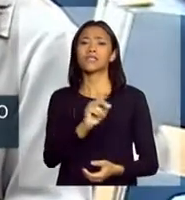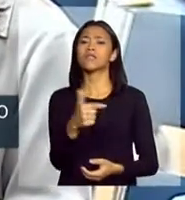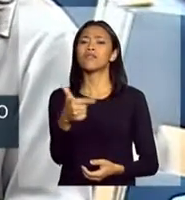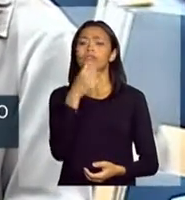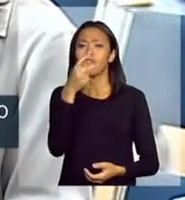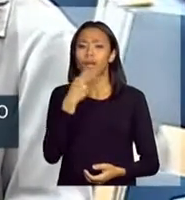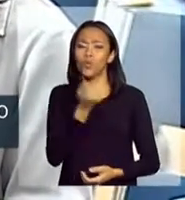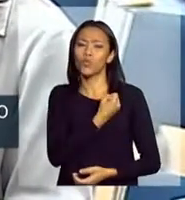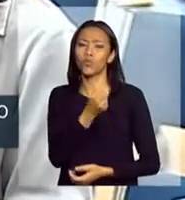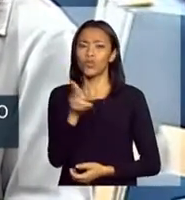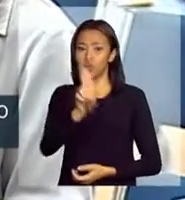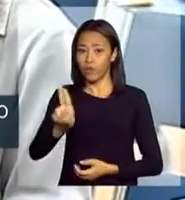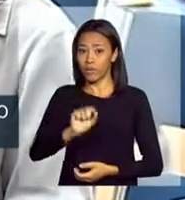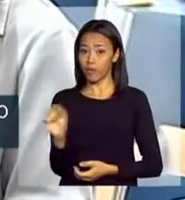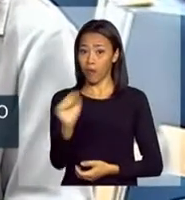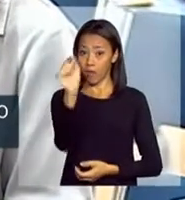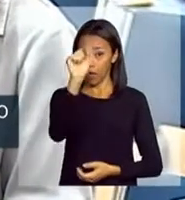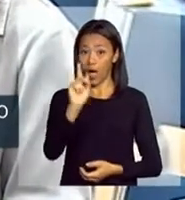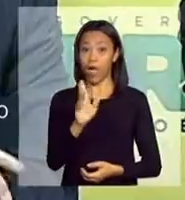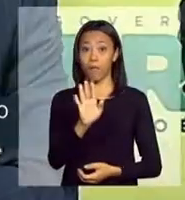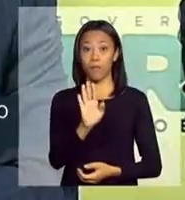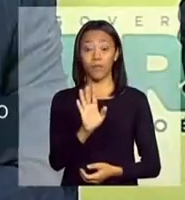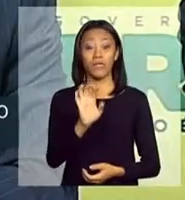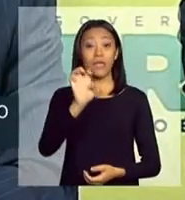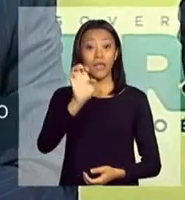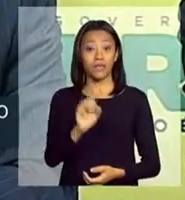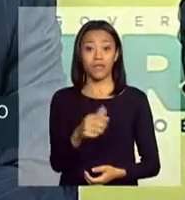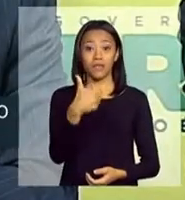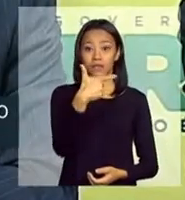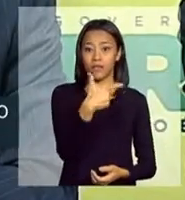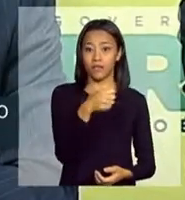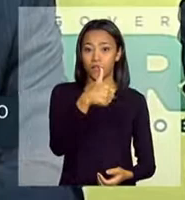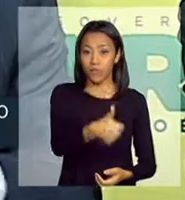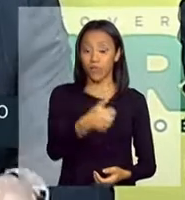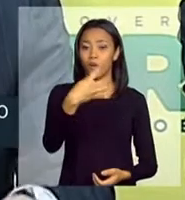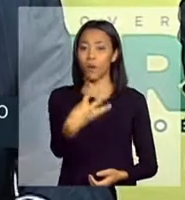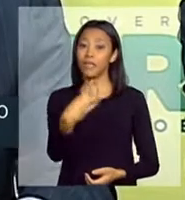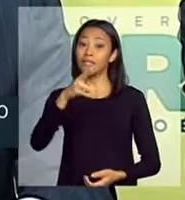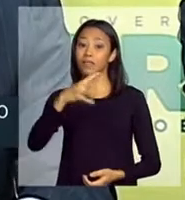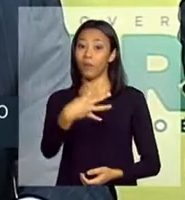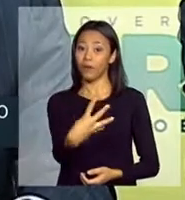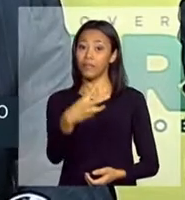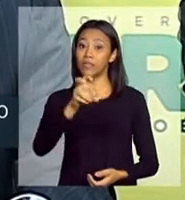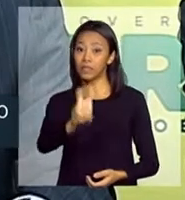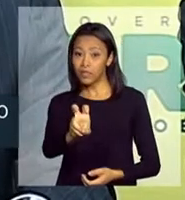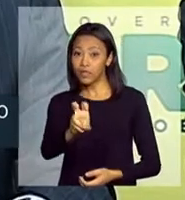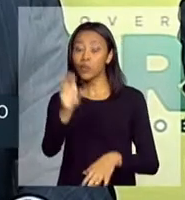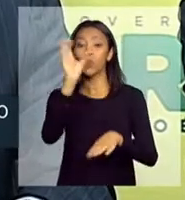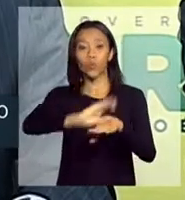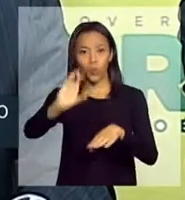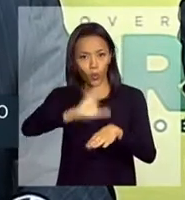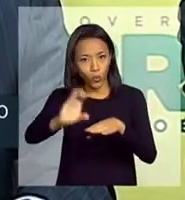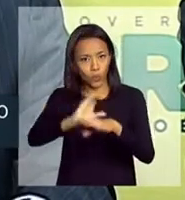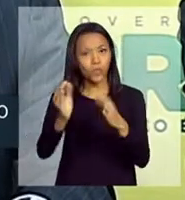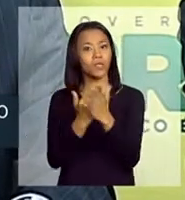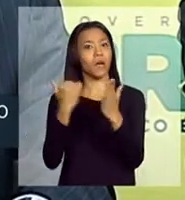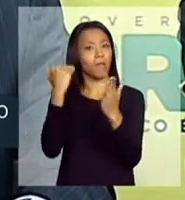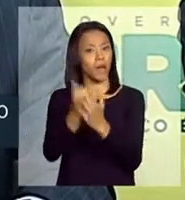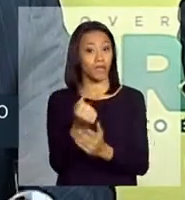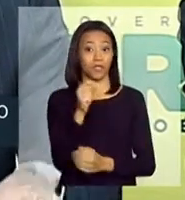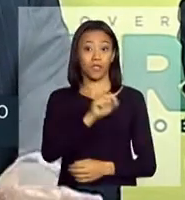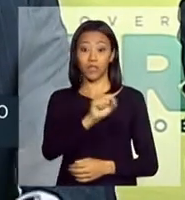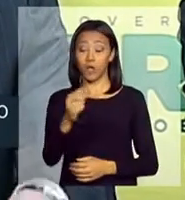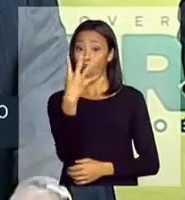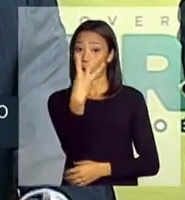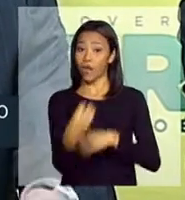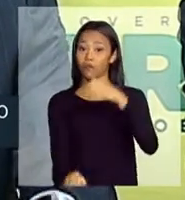Universidades que tenham falou é para o Enem do fim do ano esse 145 cursos cursos a mais dessas quatro